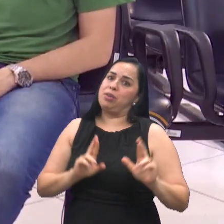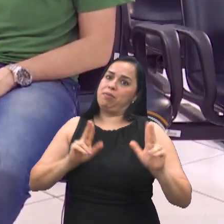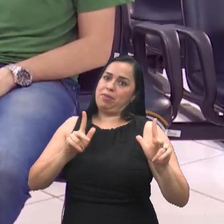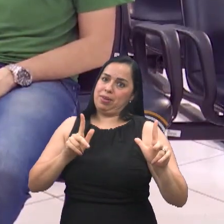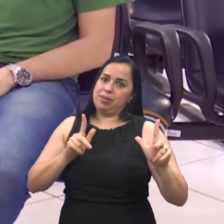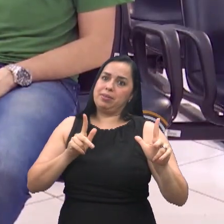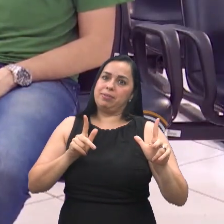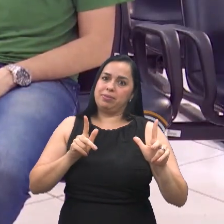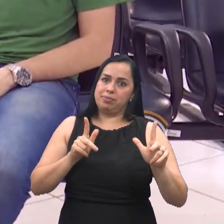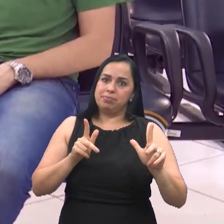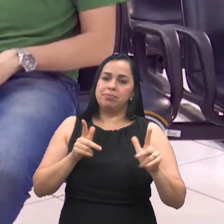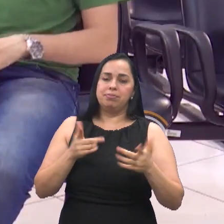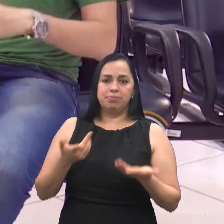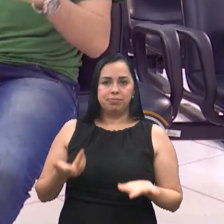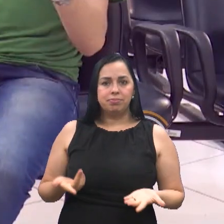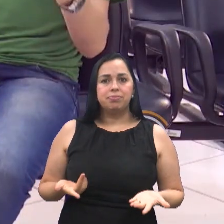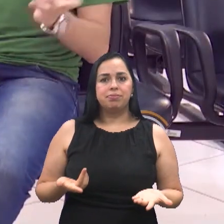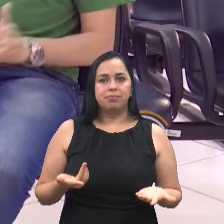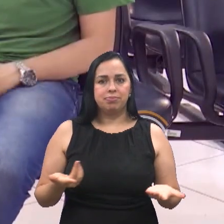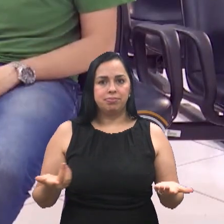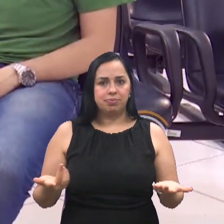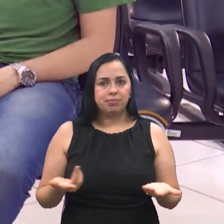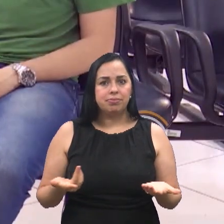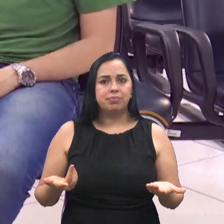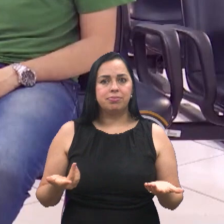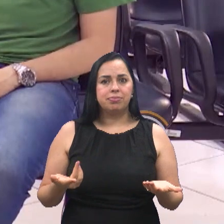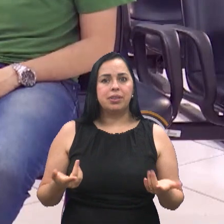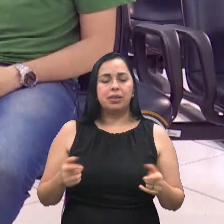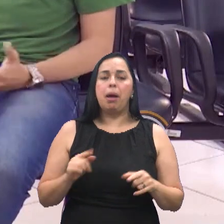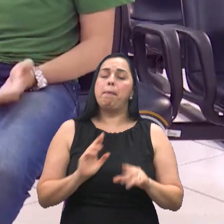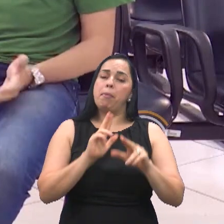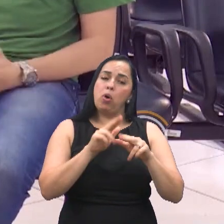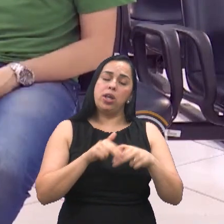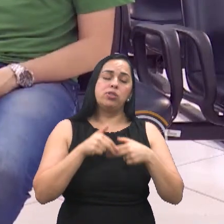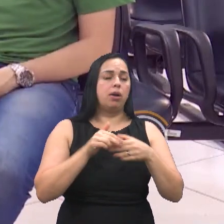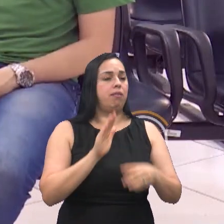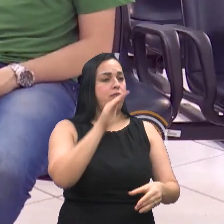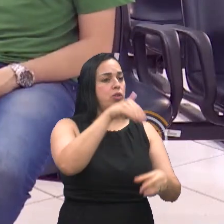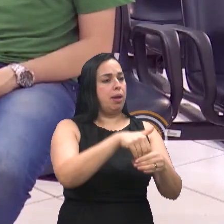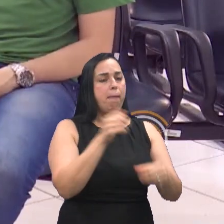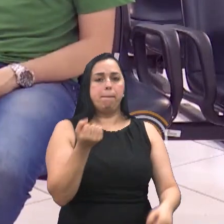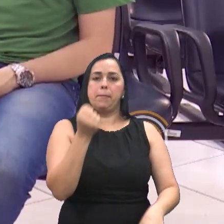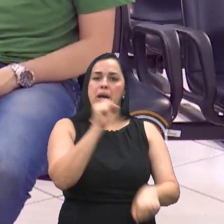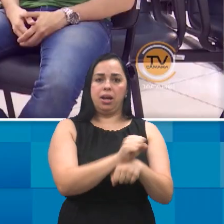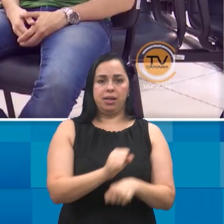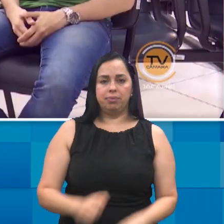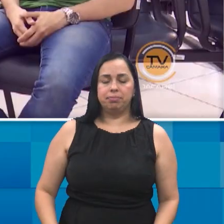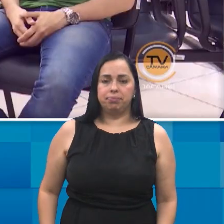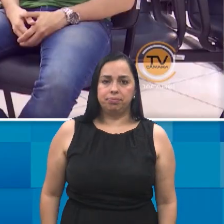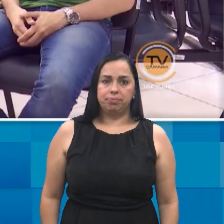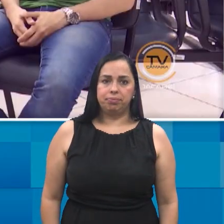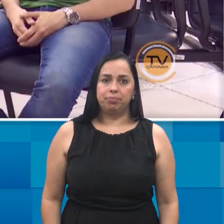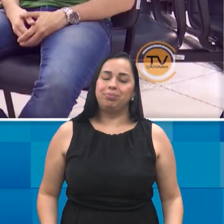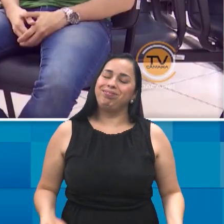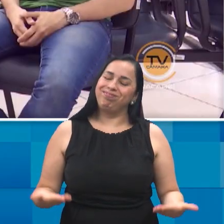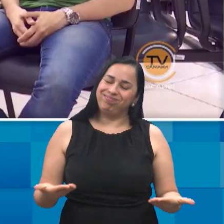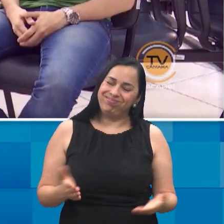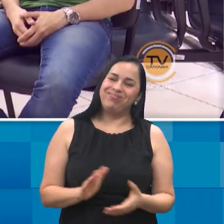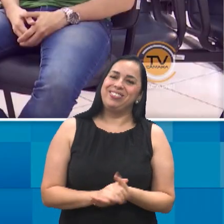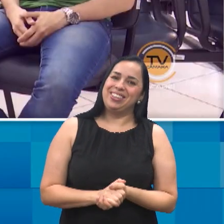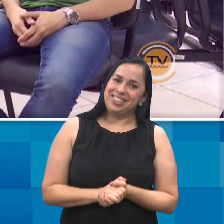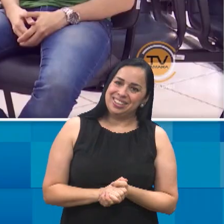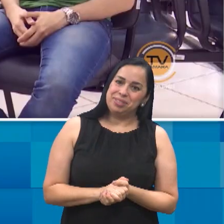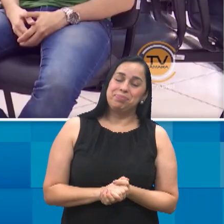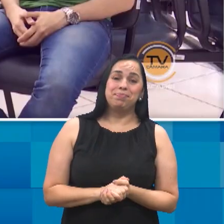ponto de vista econômico, e parei de votar nesses caras para votar em outros. Pois